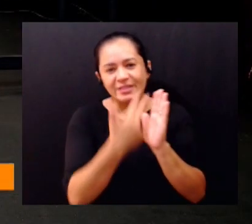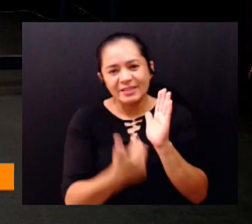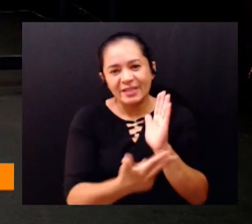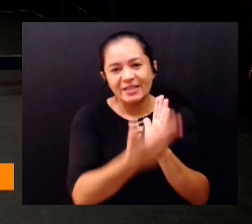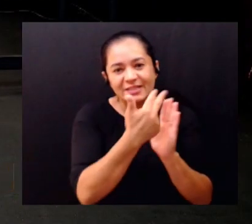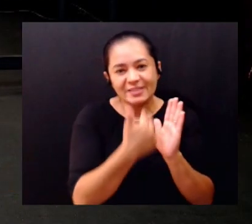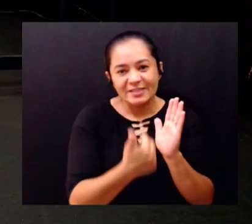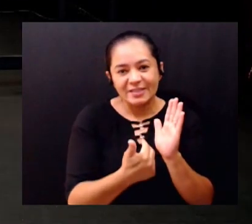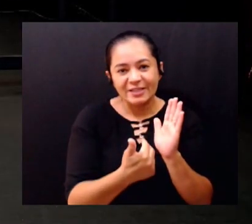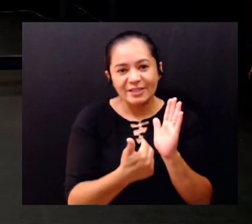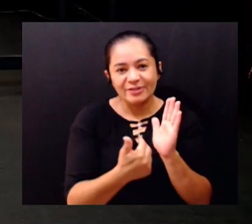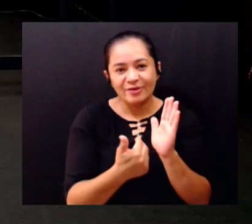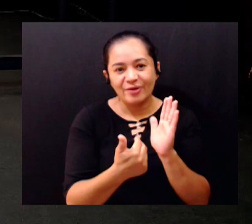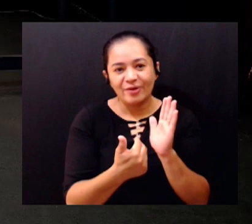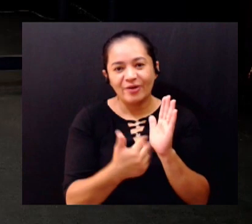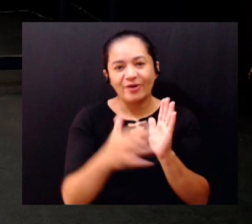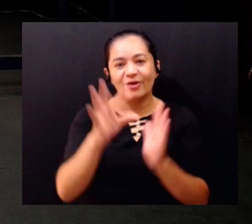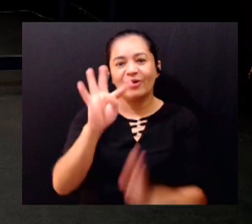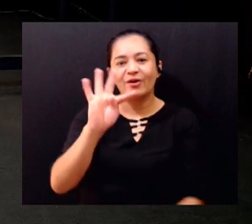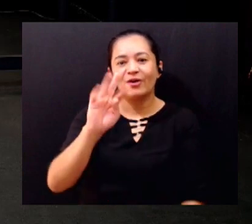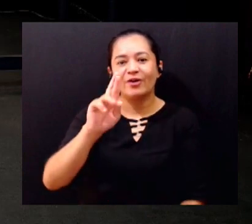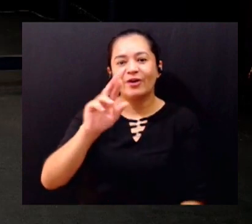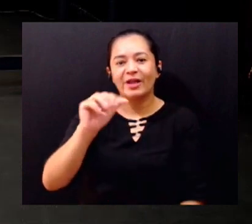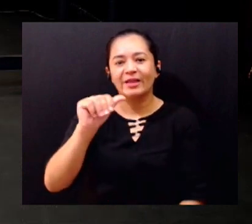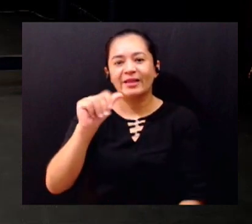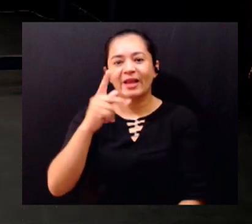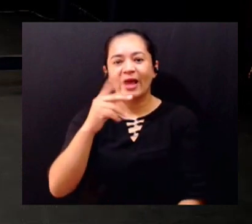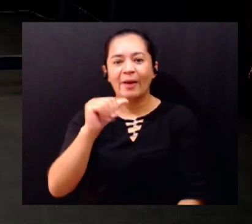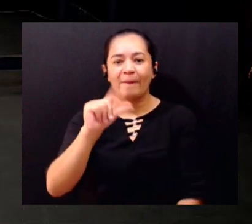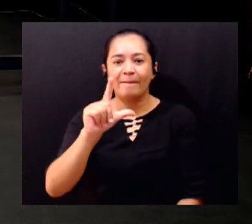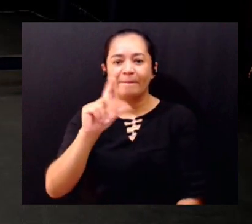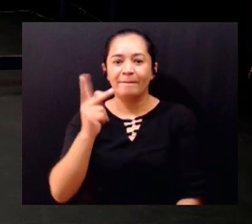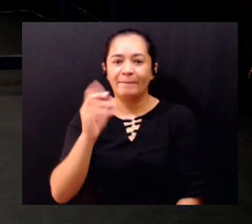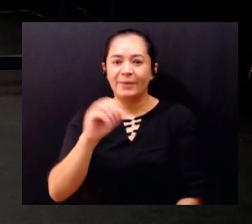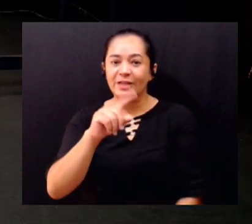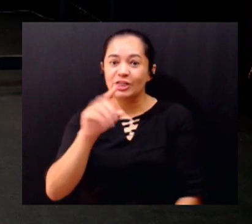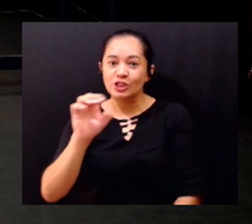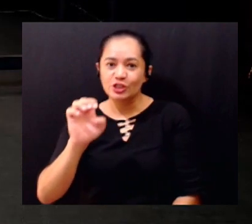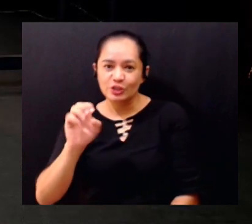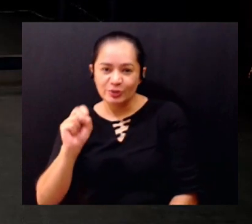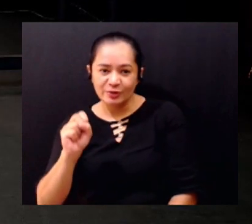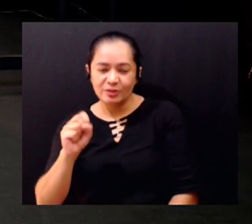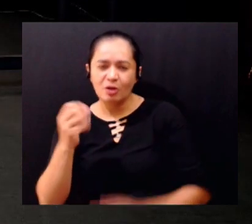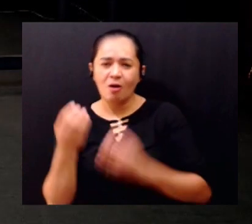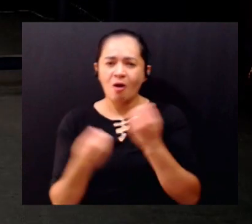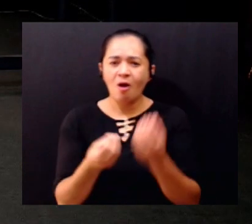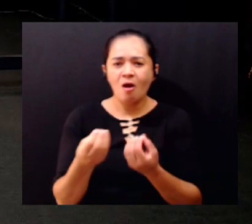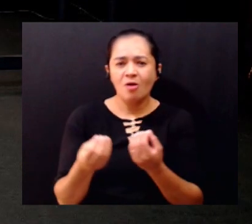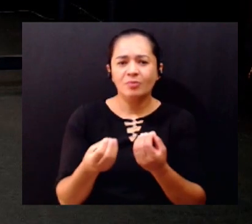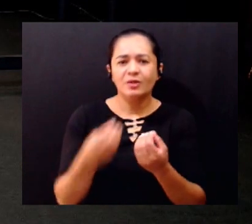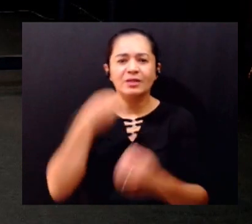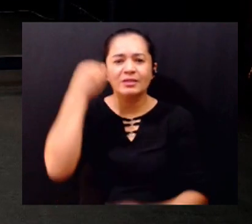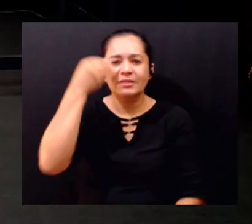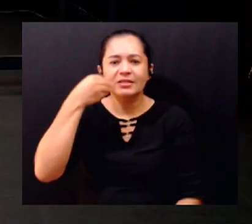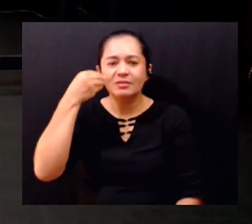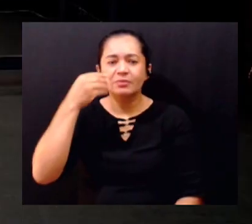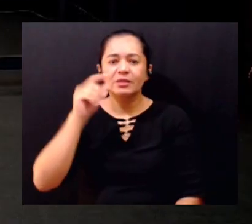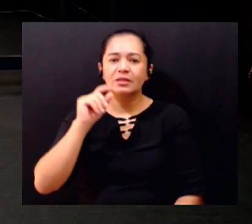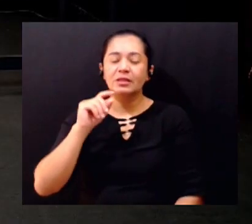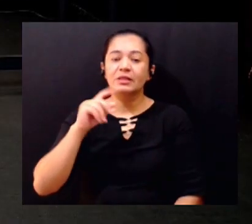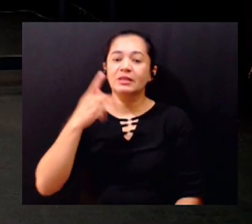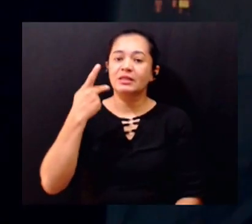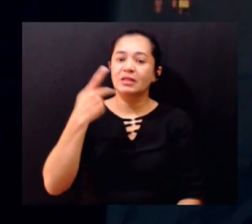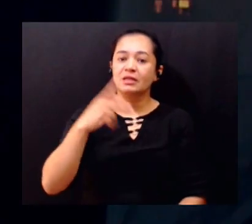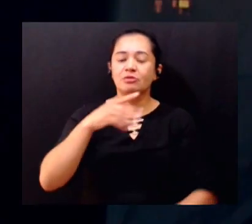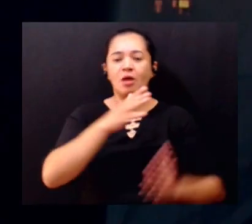e colaborou com grandes jornais e revistas. Como foi essa experiência e o que mudou na produção dos